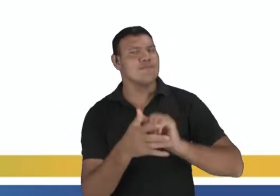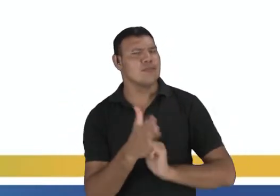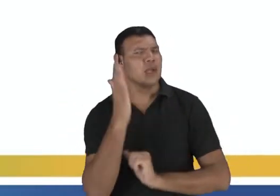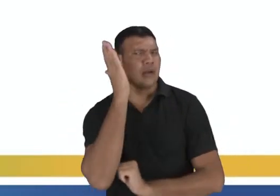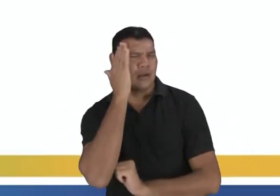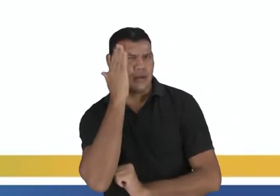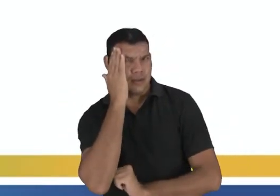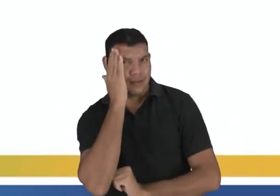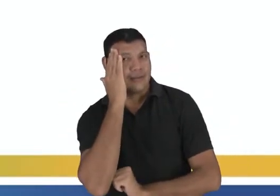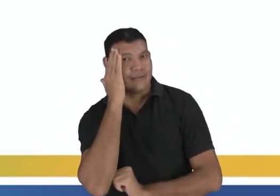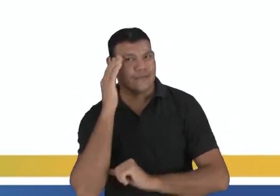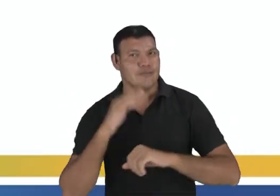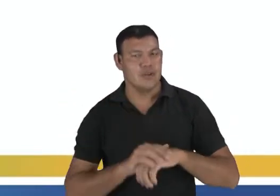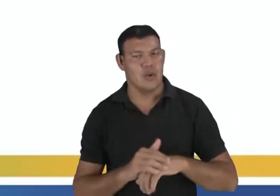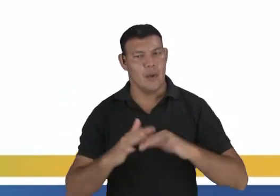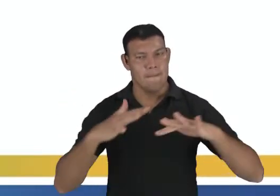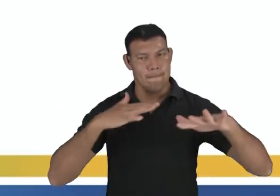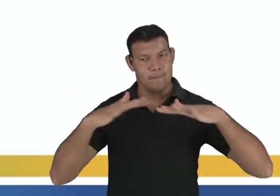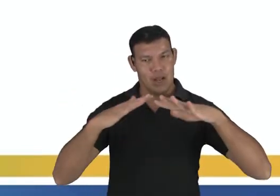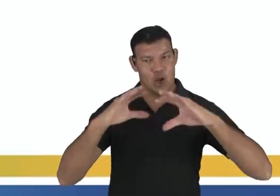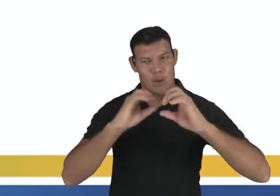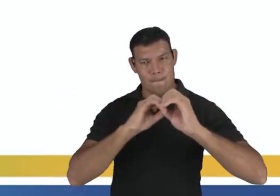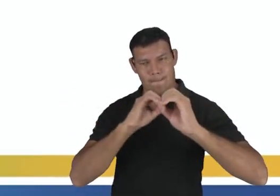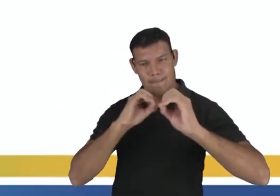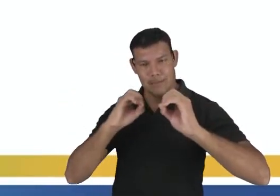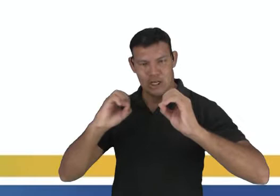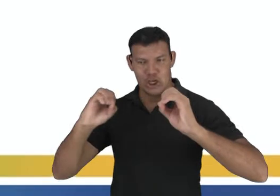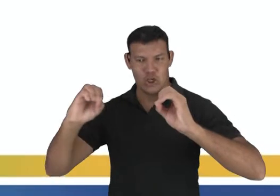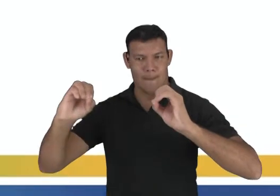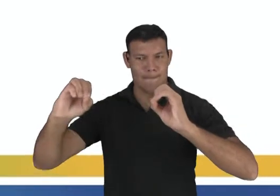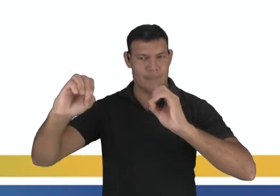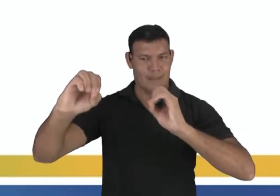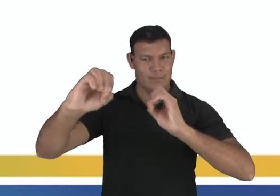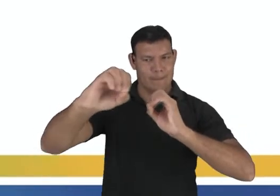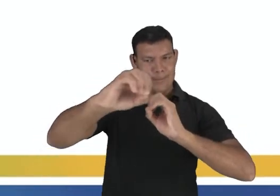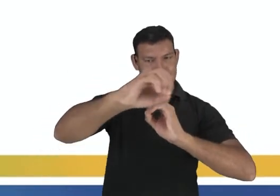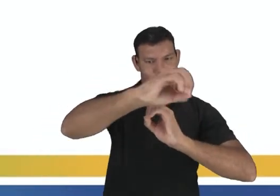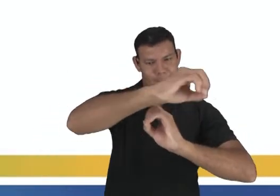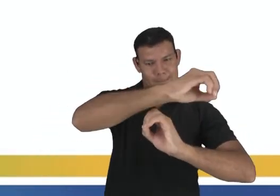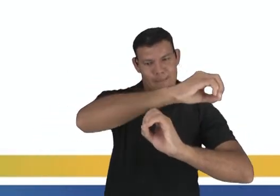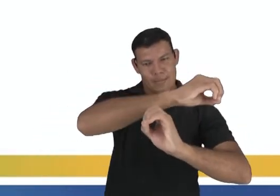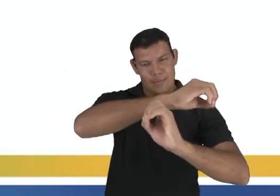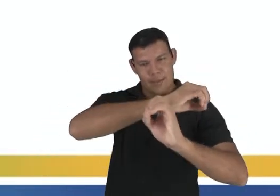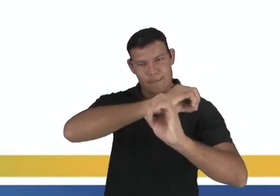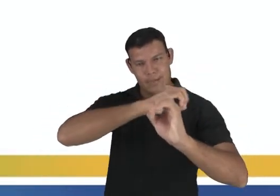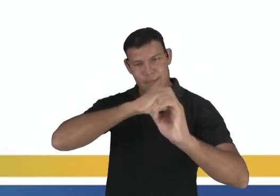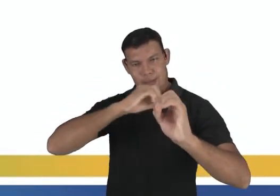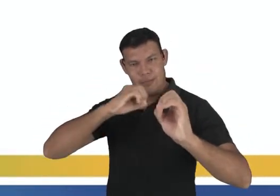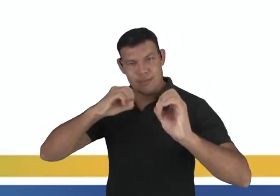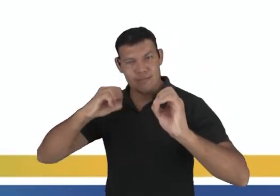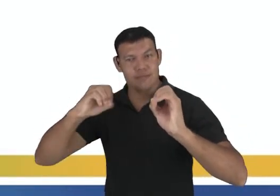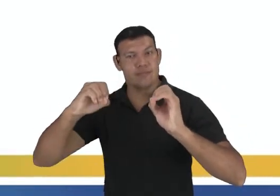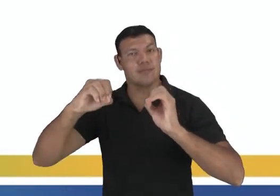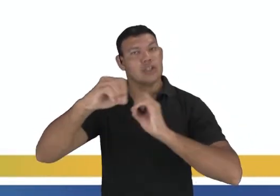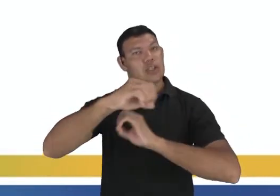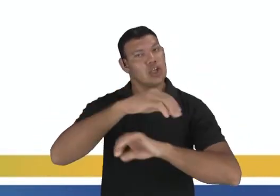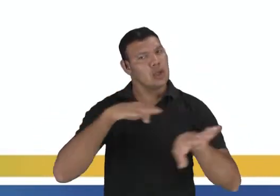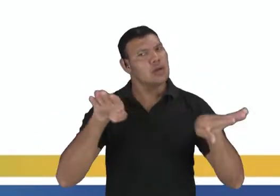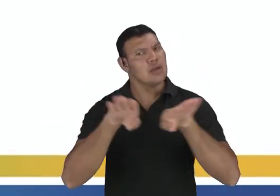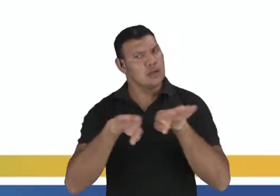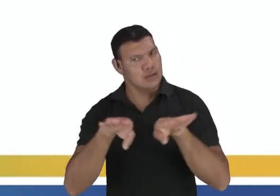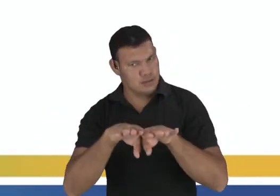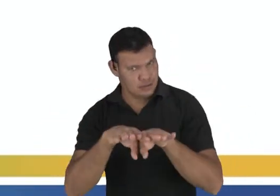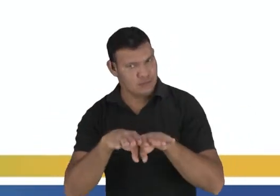que os planetas, além de fazer esse movimento de translação para ele, né, que eles estavam girando em torno da Terra, mas que eles também tinham